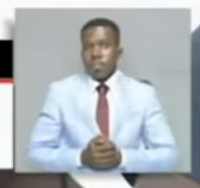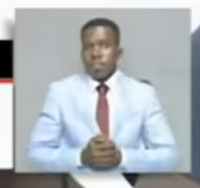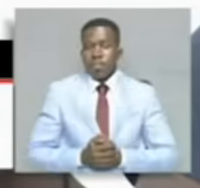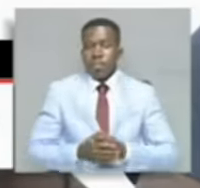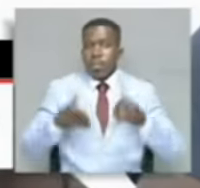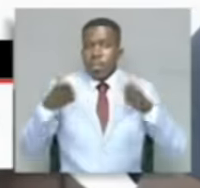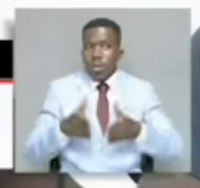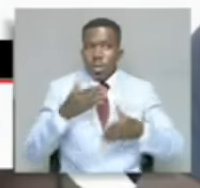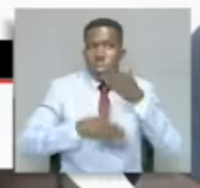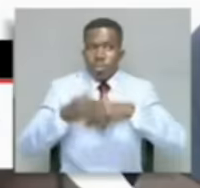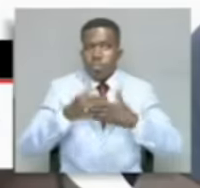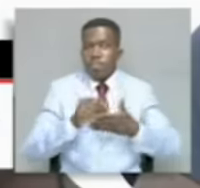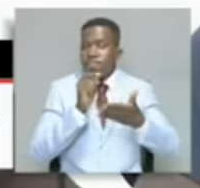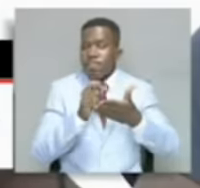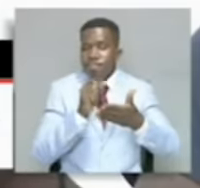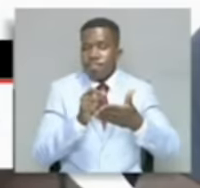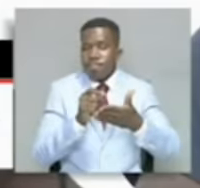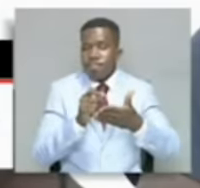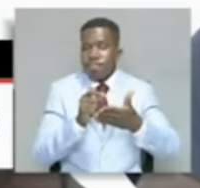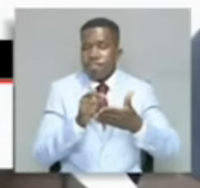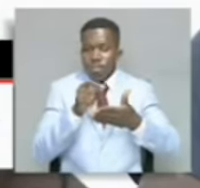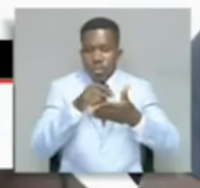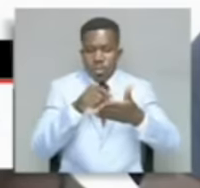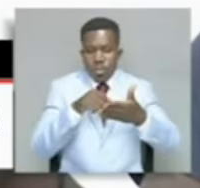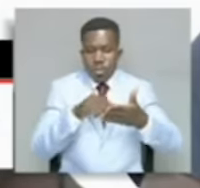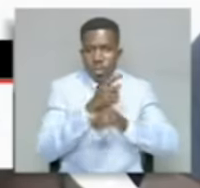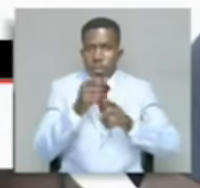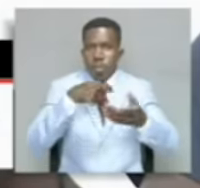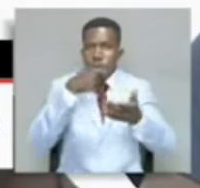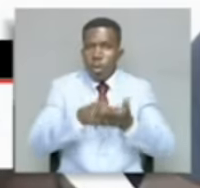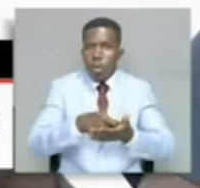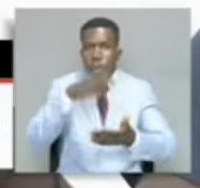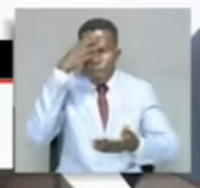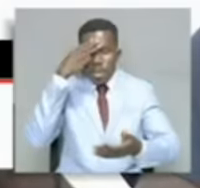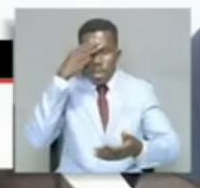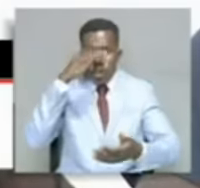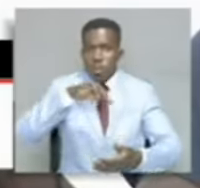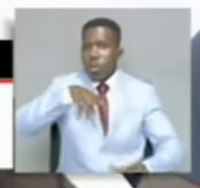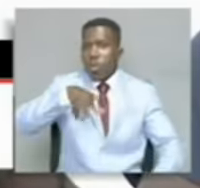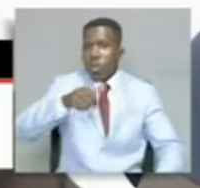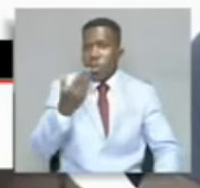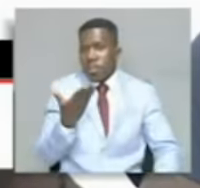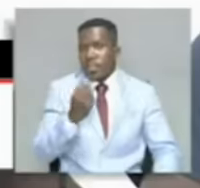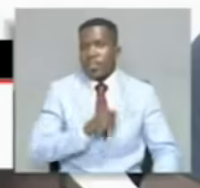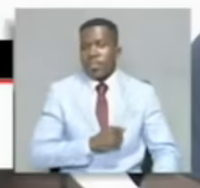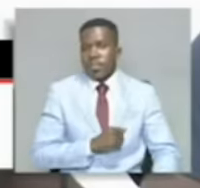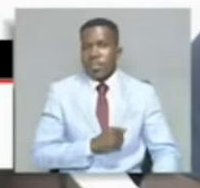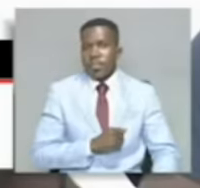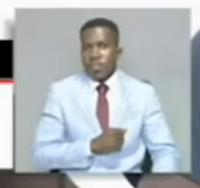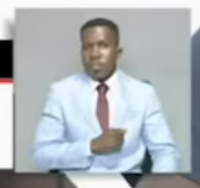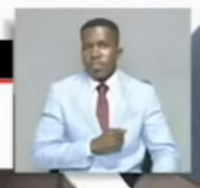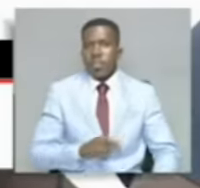esta receptação, que é, no facto, a compra deste bem roubado. A referir aqui